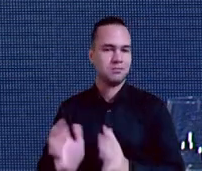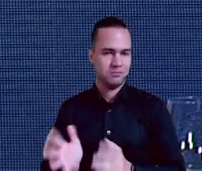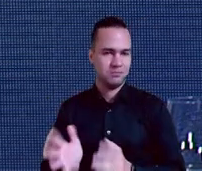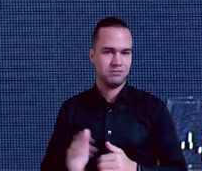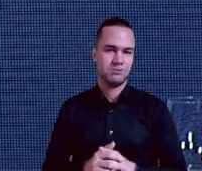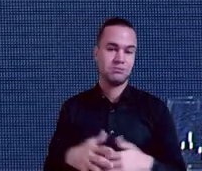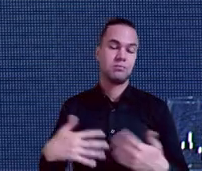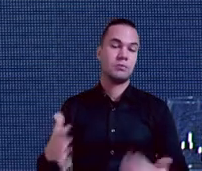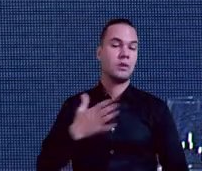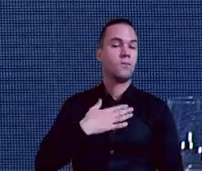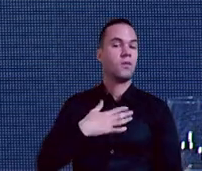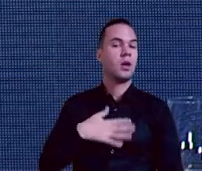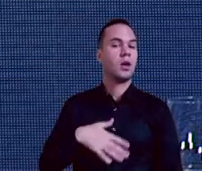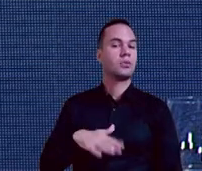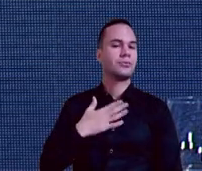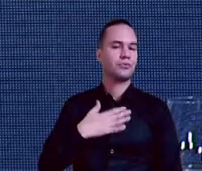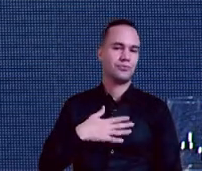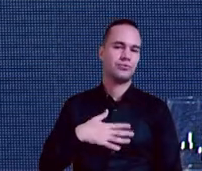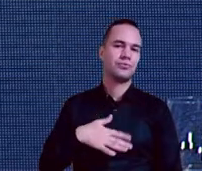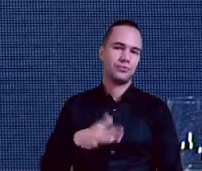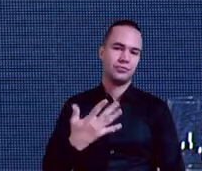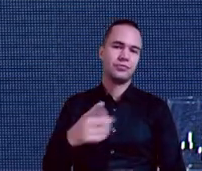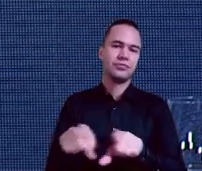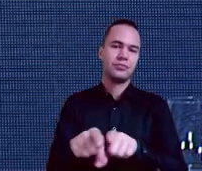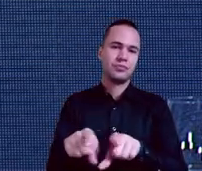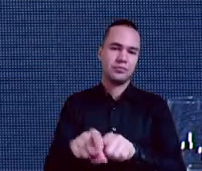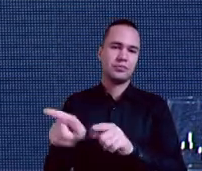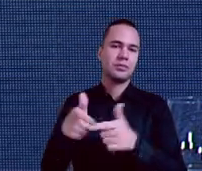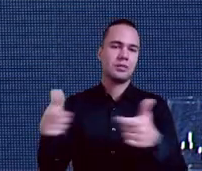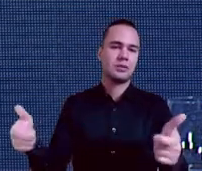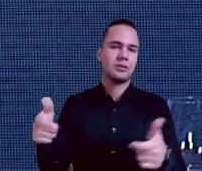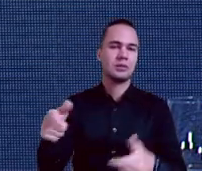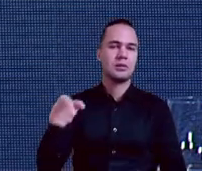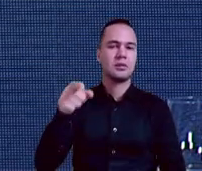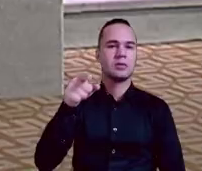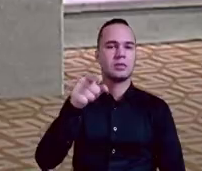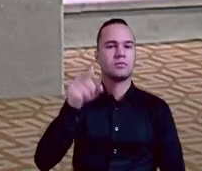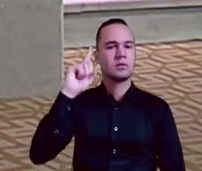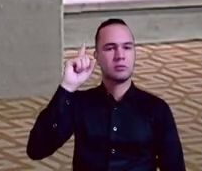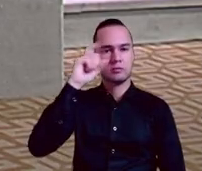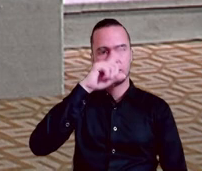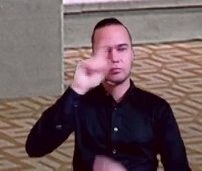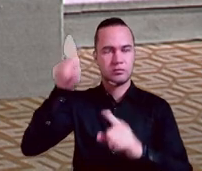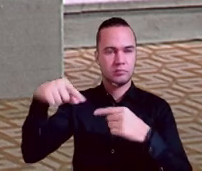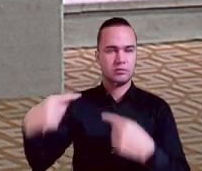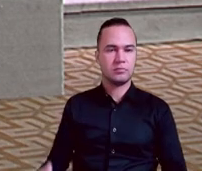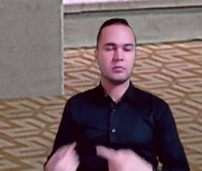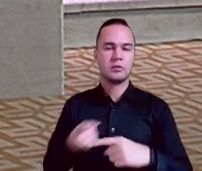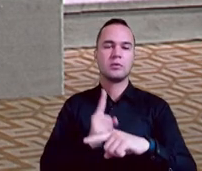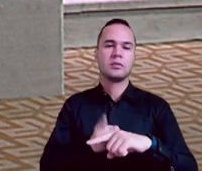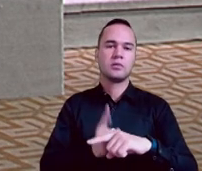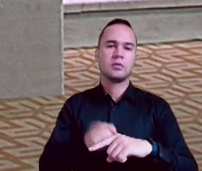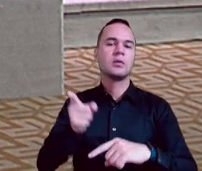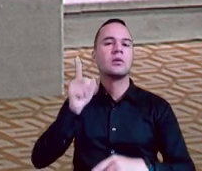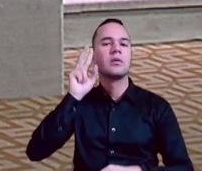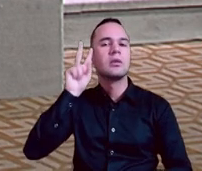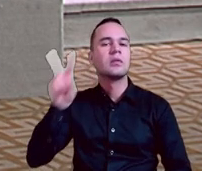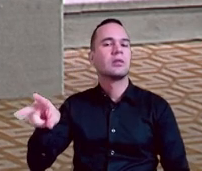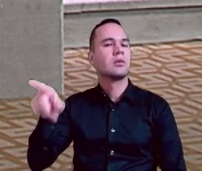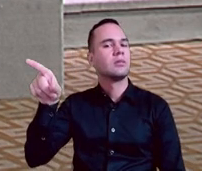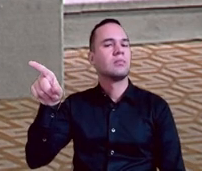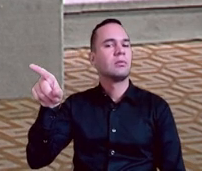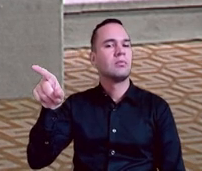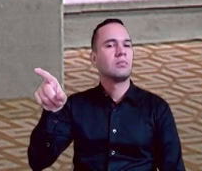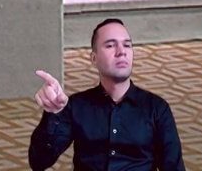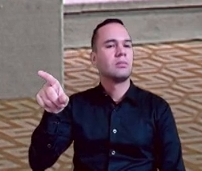uma tranquilidade também de certa forma muito grande quando você traz esses desafios porque agora a gente não tá olhando quando a gente